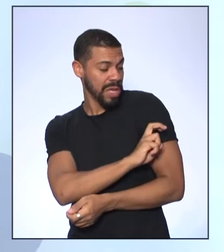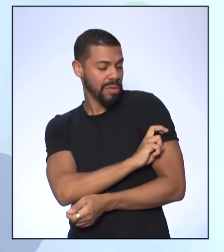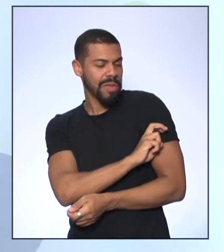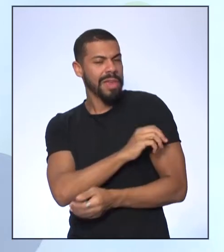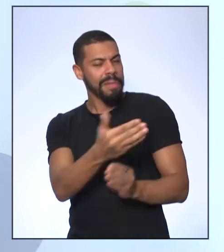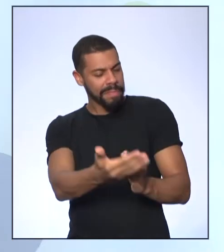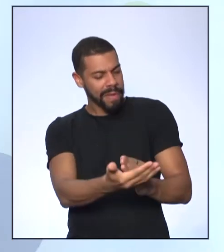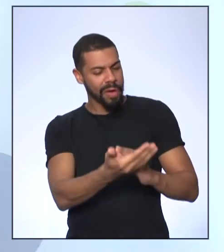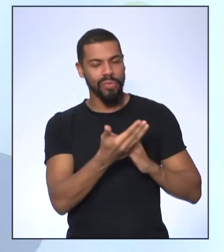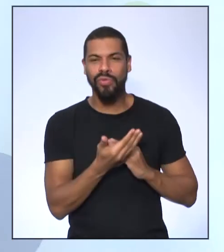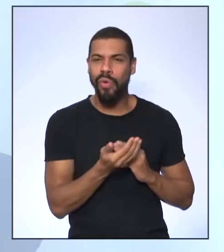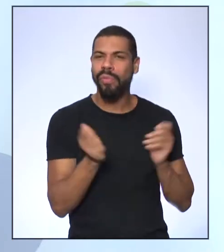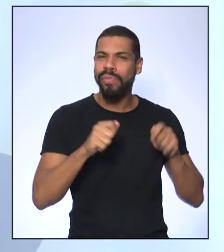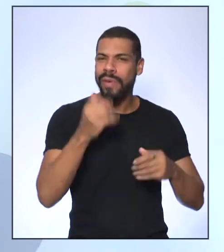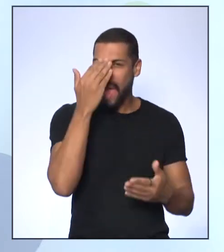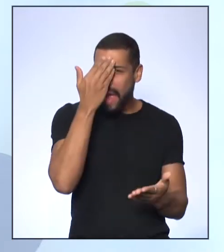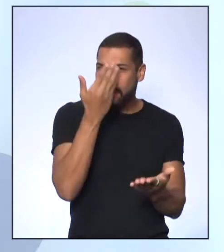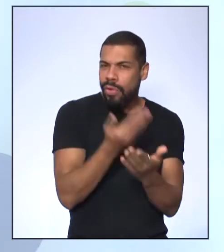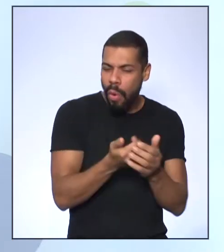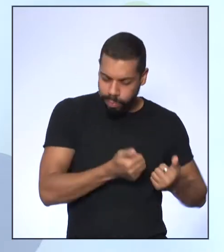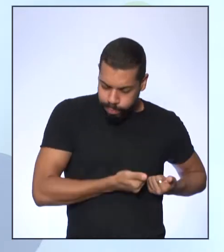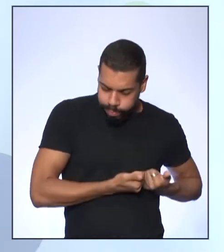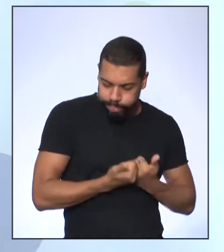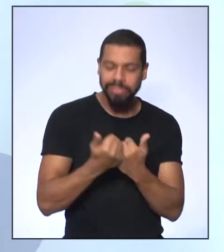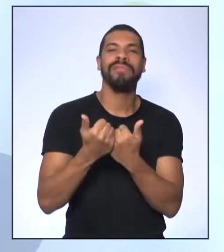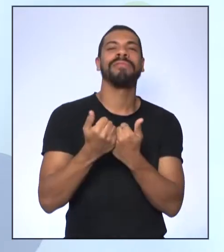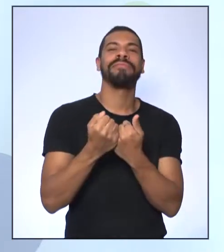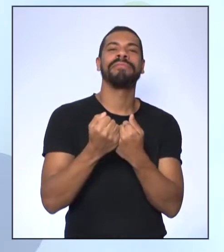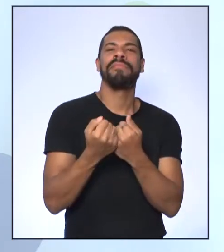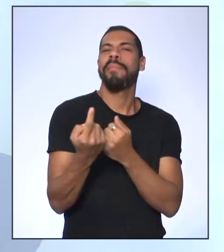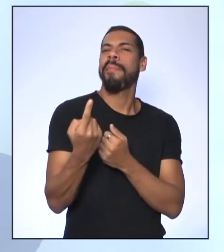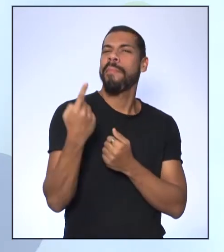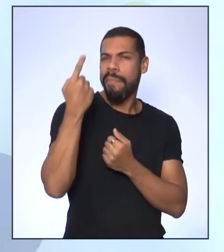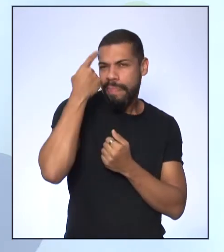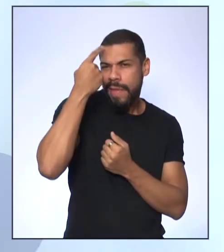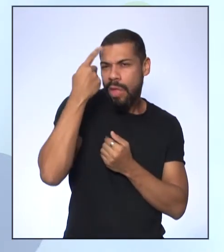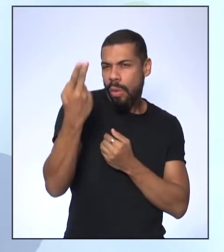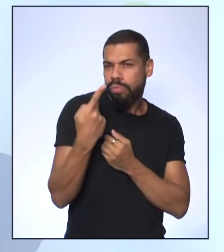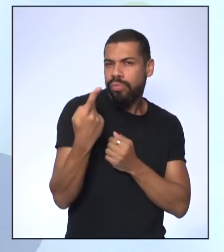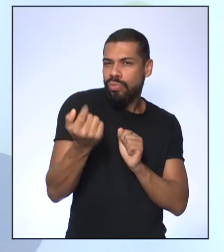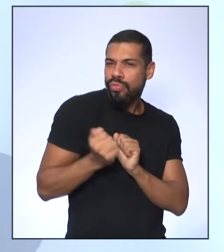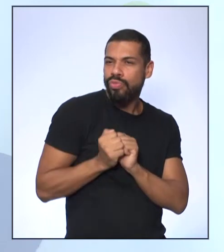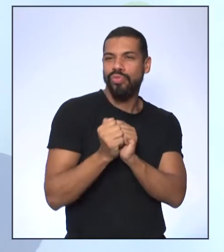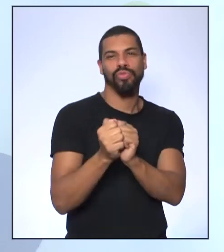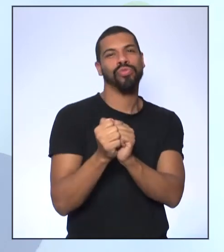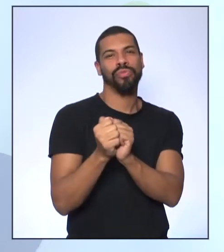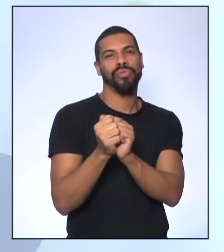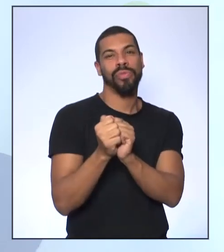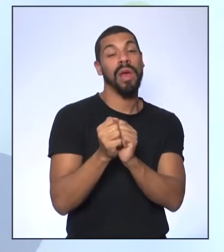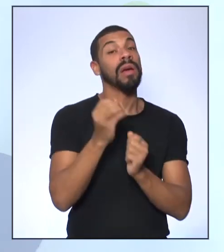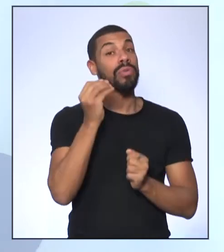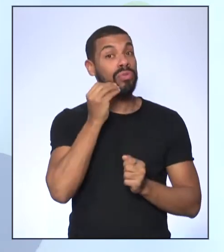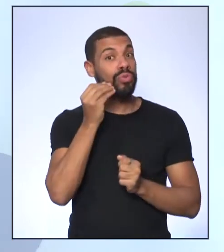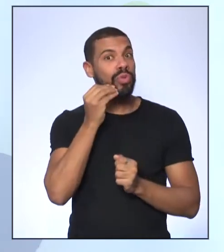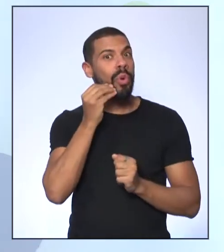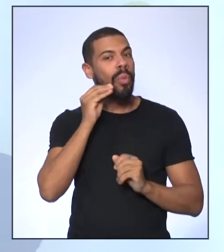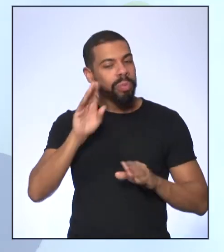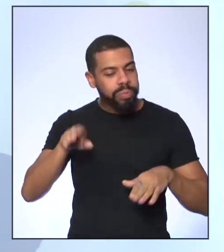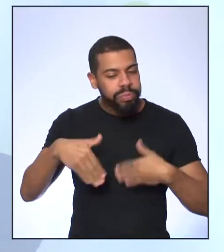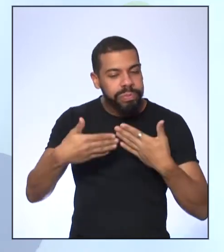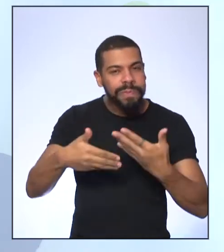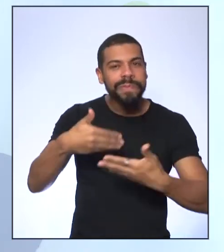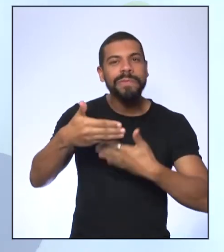minha vida, né? Alguém que acreditou, alguém que confiou, alguém que pensou nos meus sonhos, nos meus anseios, e que possibilitou que